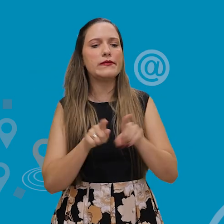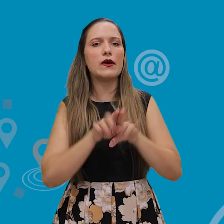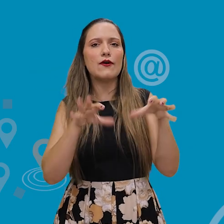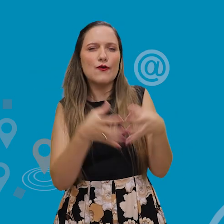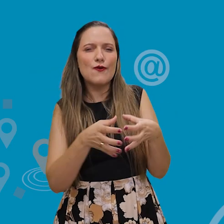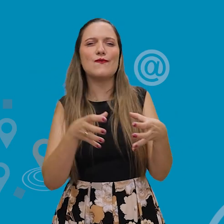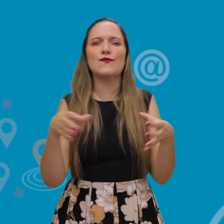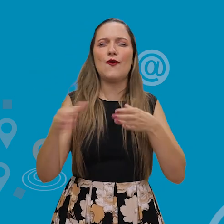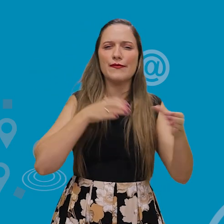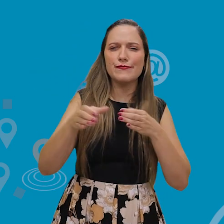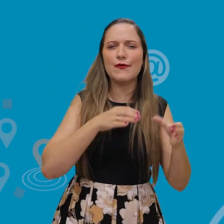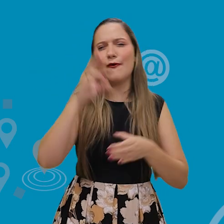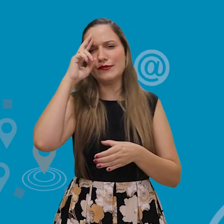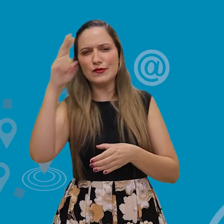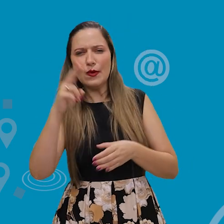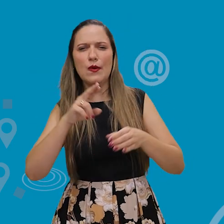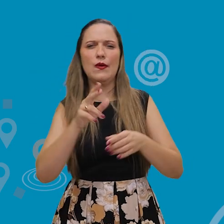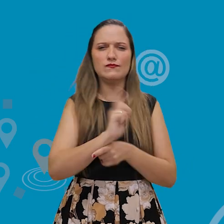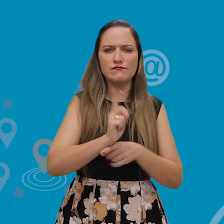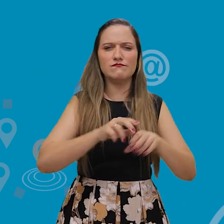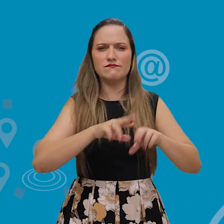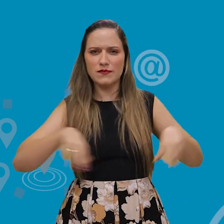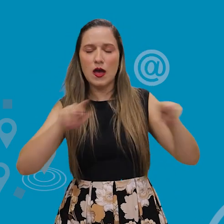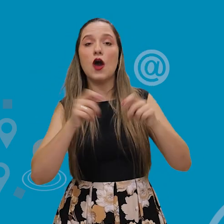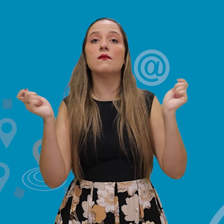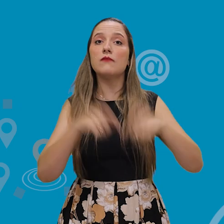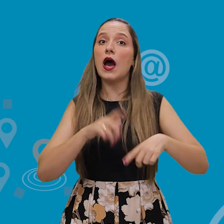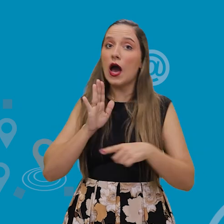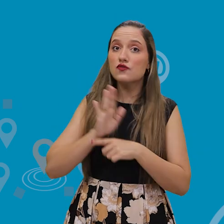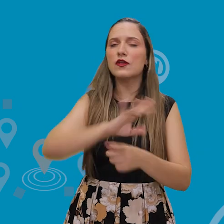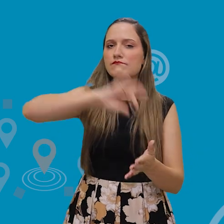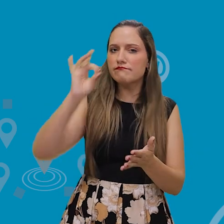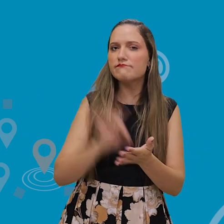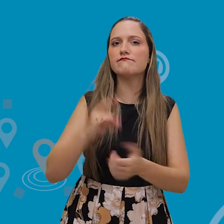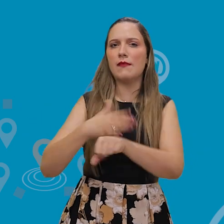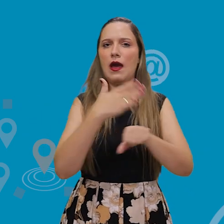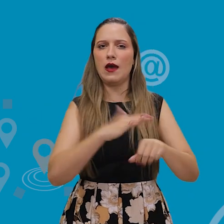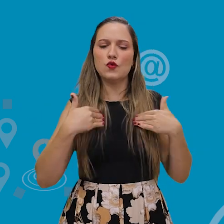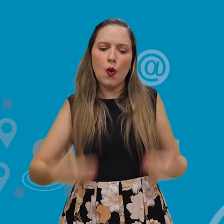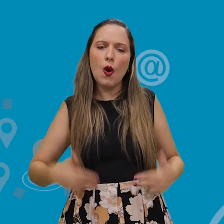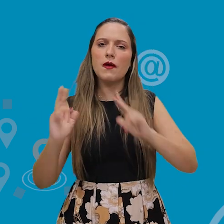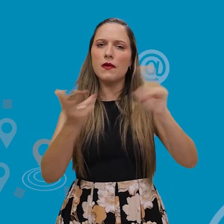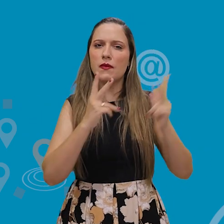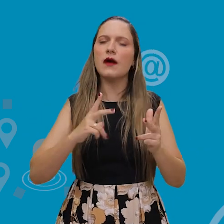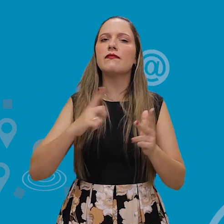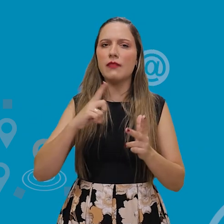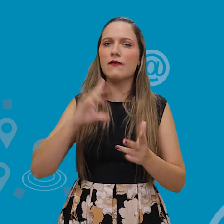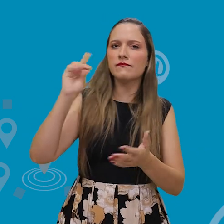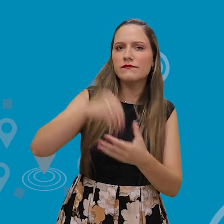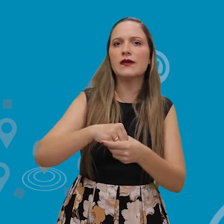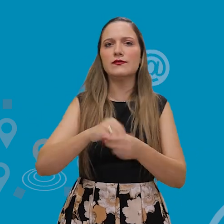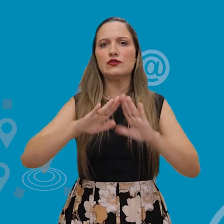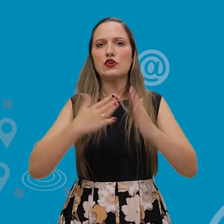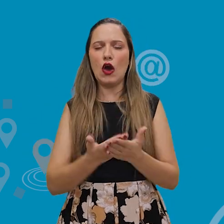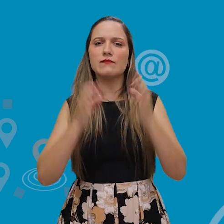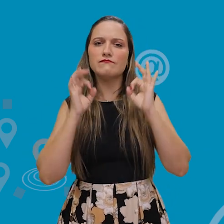com coordenadores e diretores, podem contribuir para a efetiva implantação desse conteúdo que a gente está falando, informando de